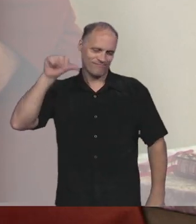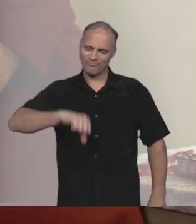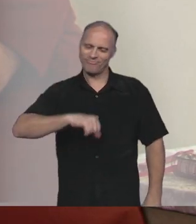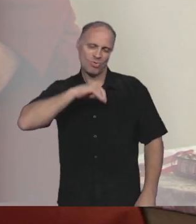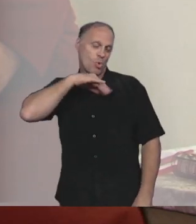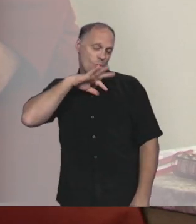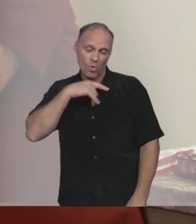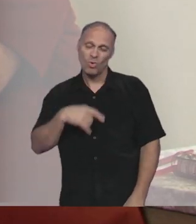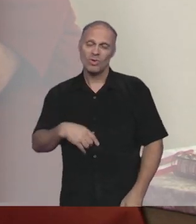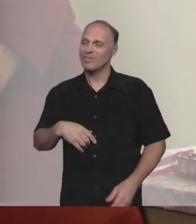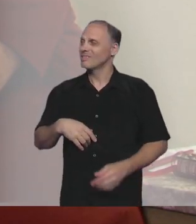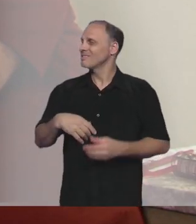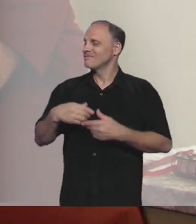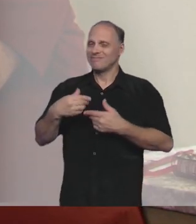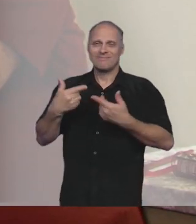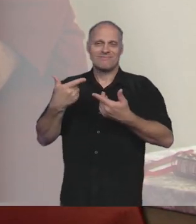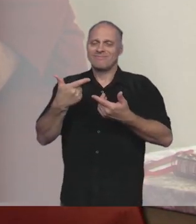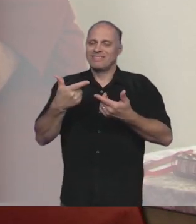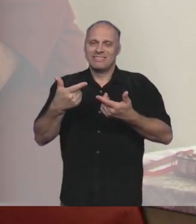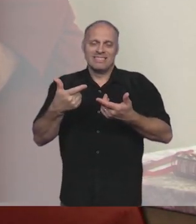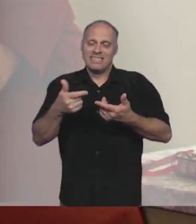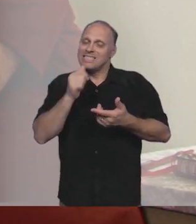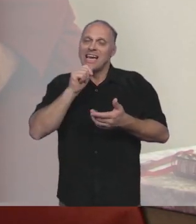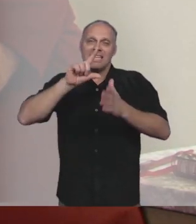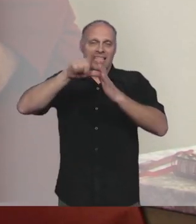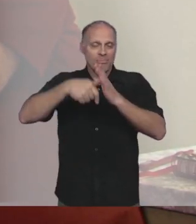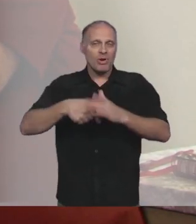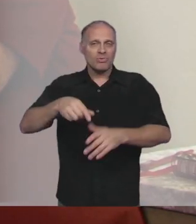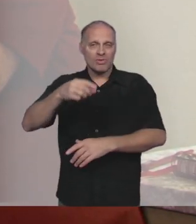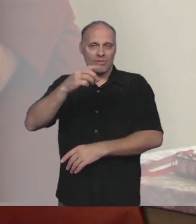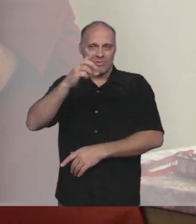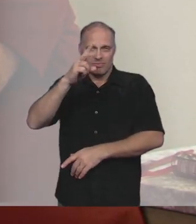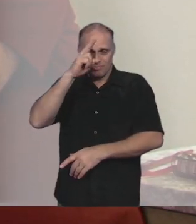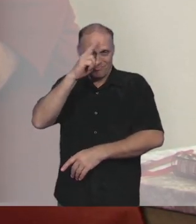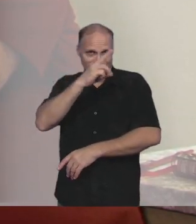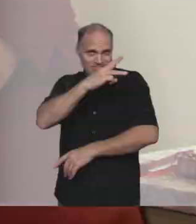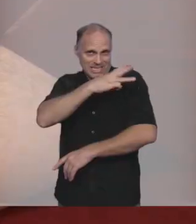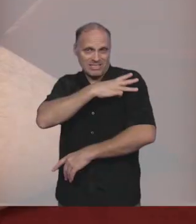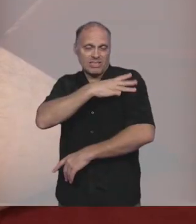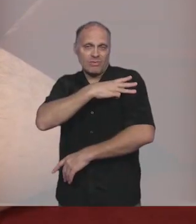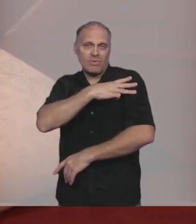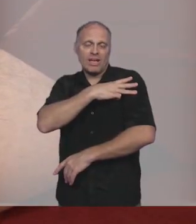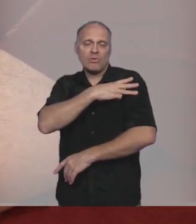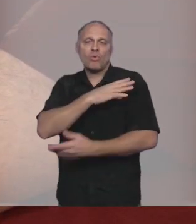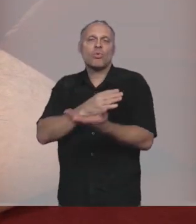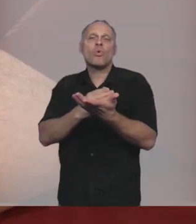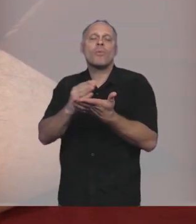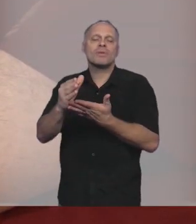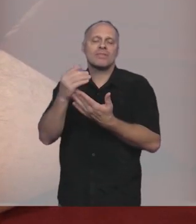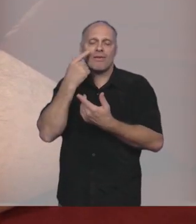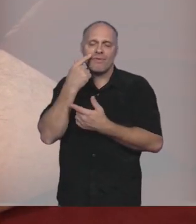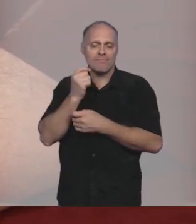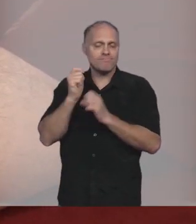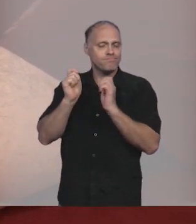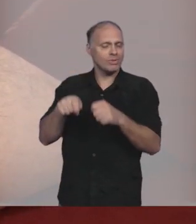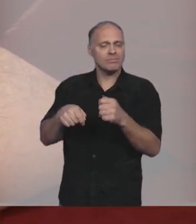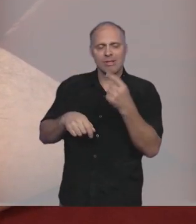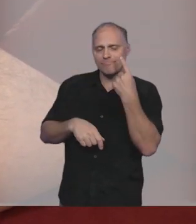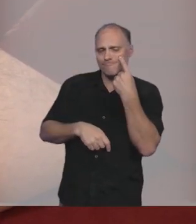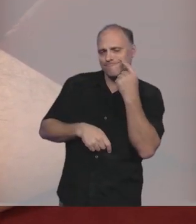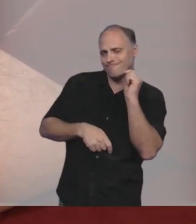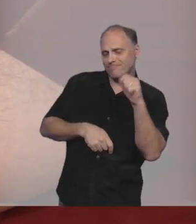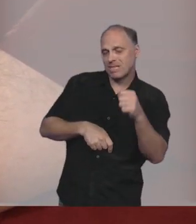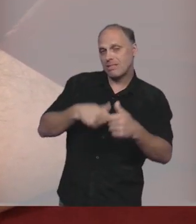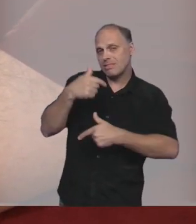E aí mesmo, depois indo para o terceiro ano, comecei a ver as possibilidades